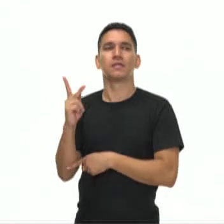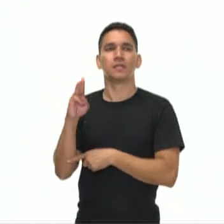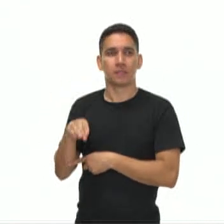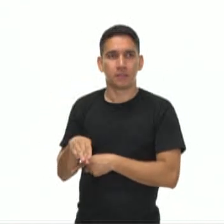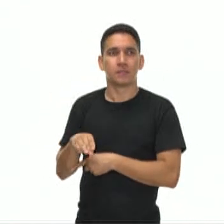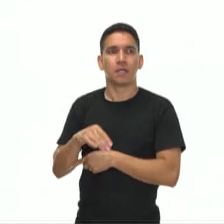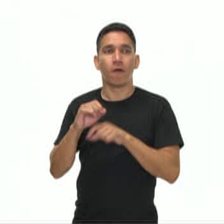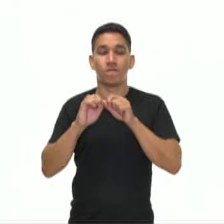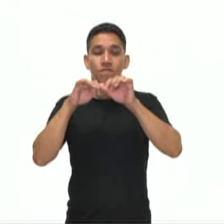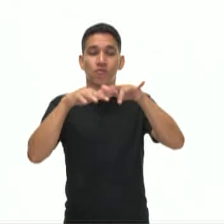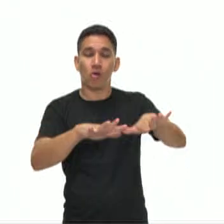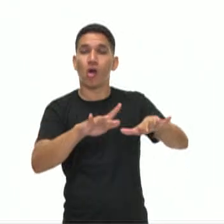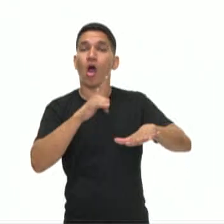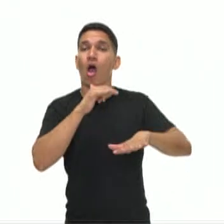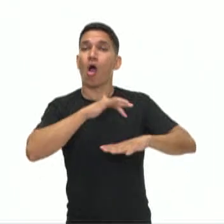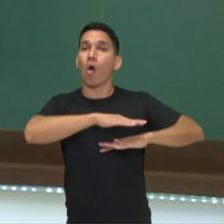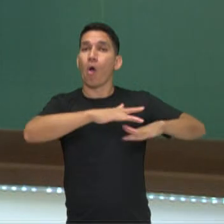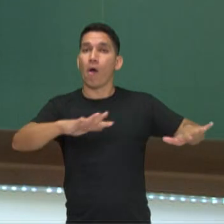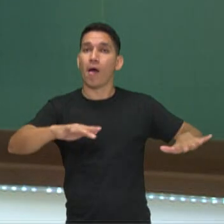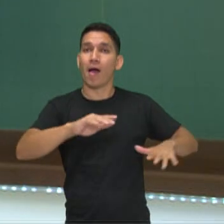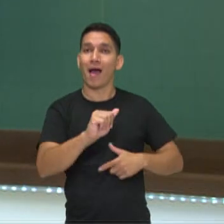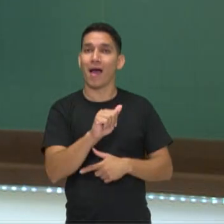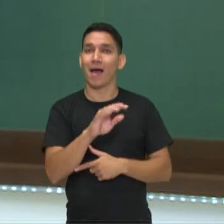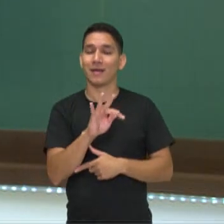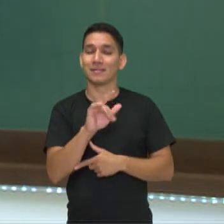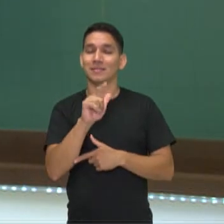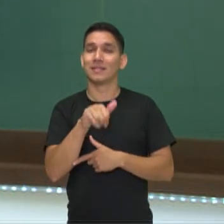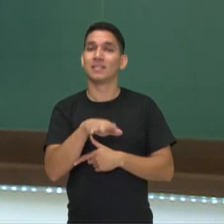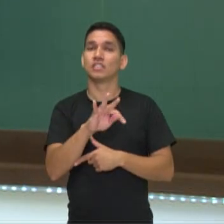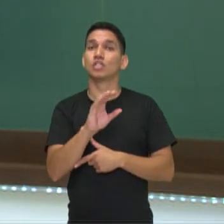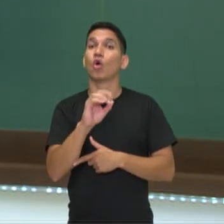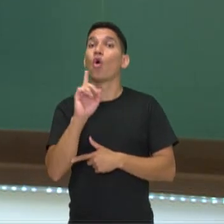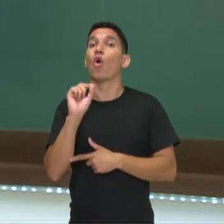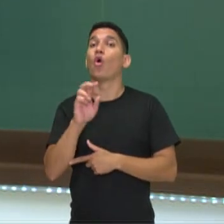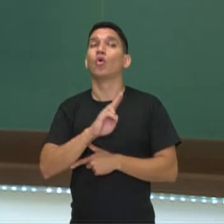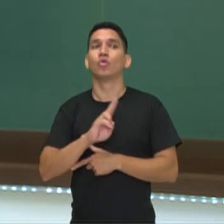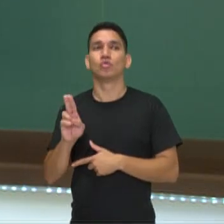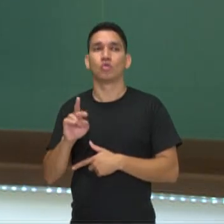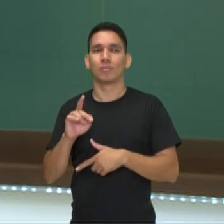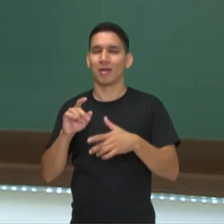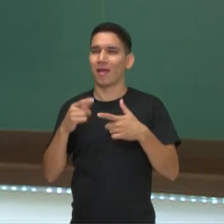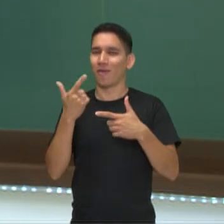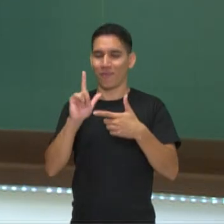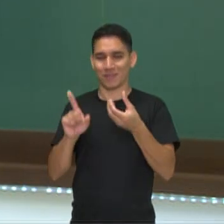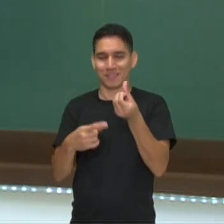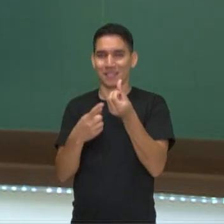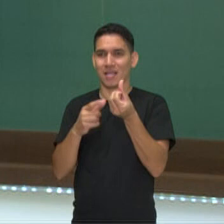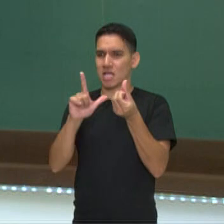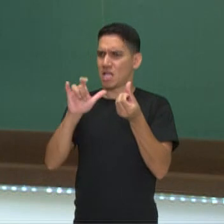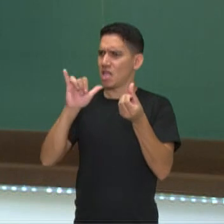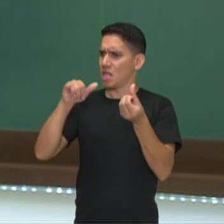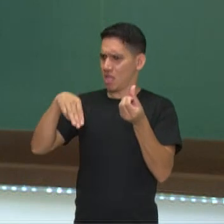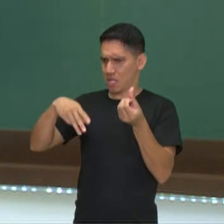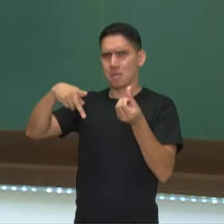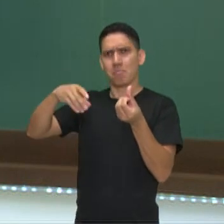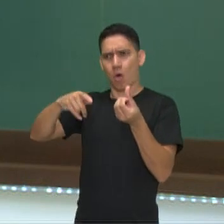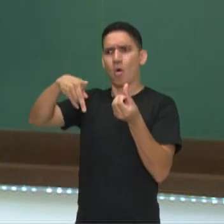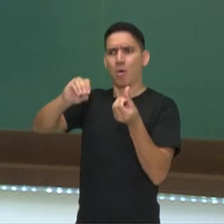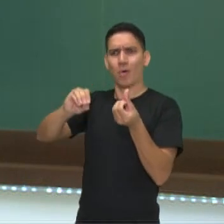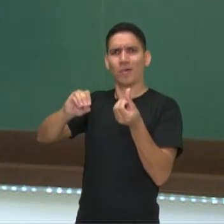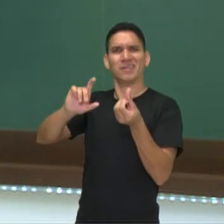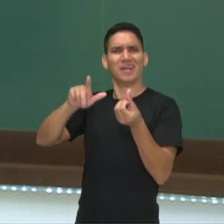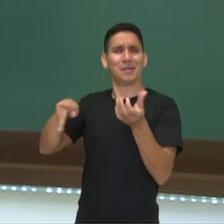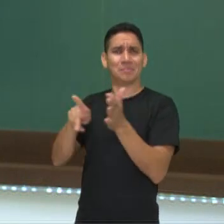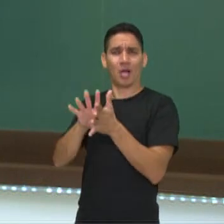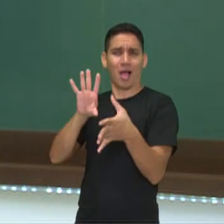Atlântico, e esse aqui, muito interessante também, a pronúncia, ó, Limpopo, bem africano, Limpopo, né,